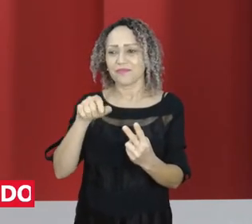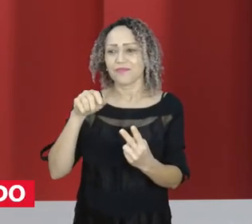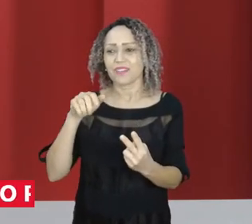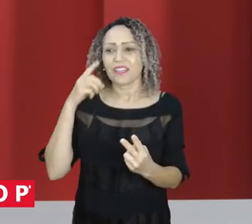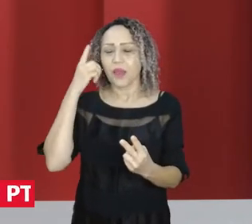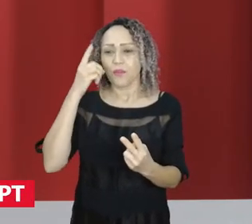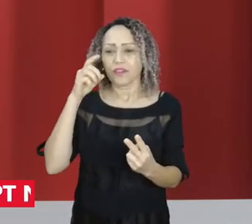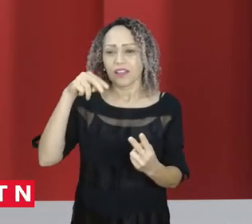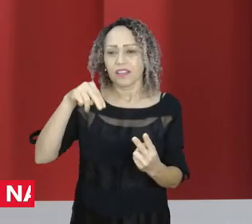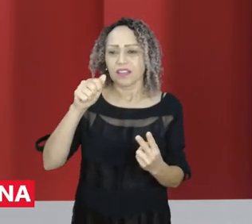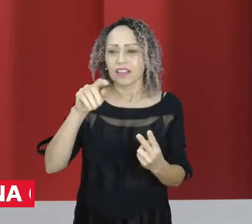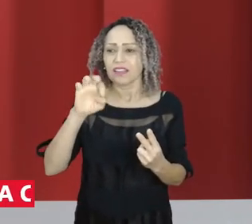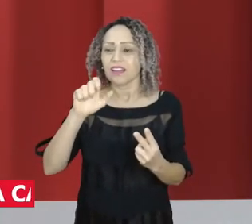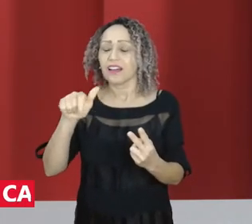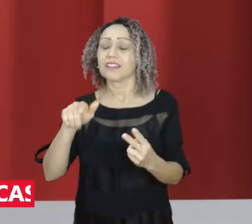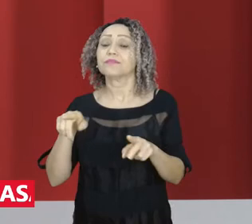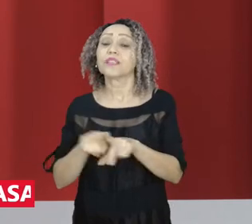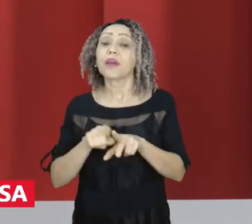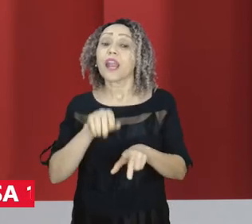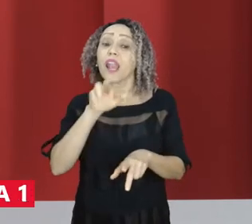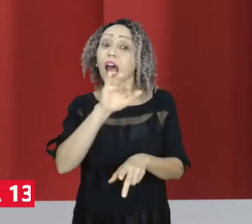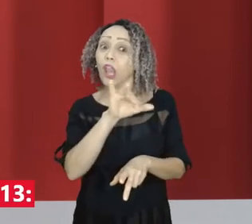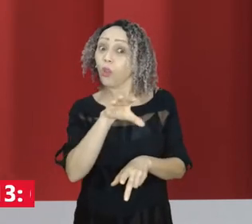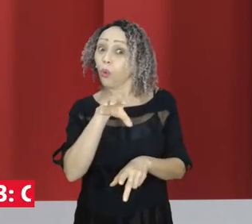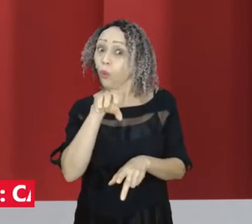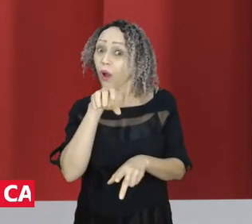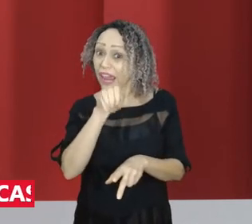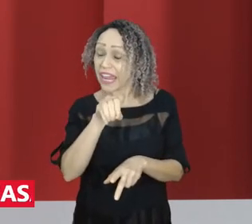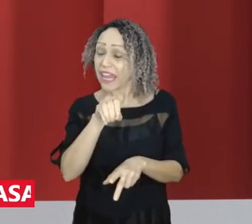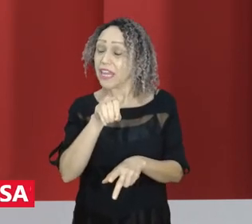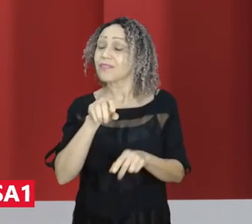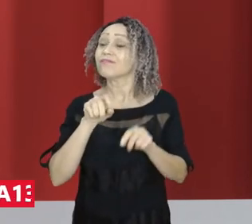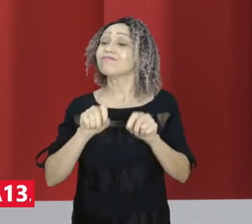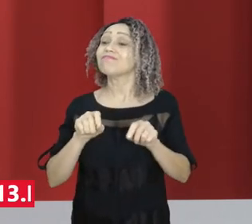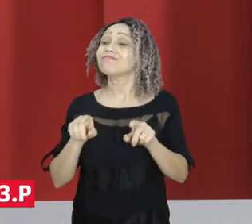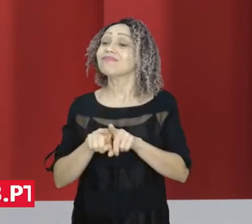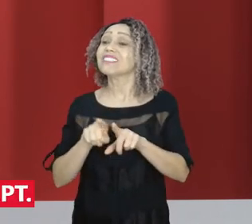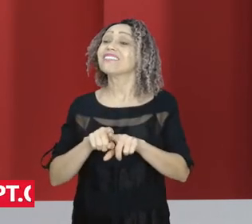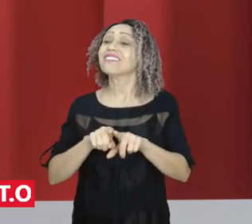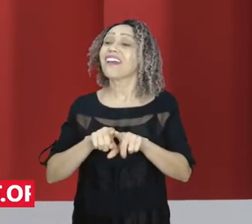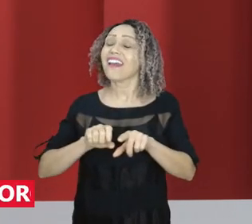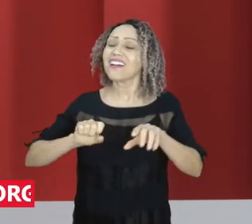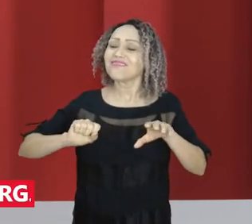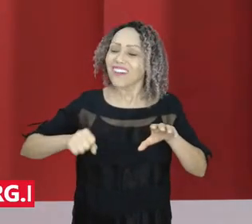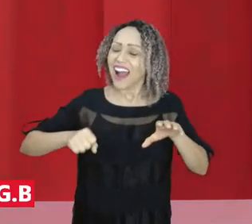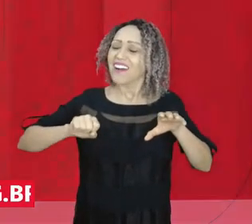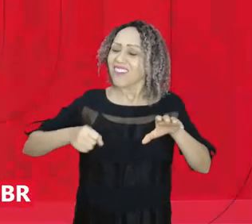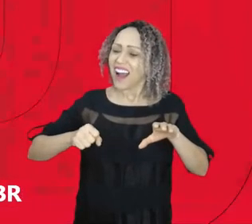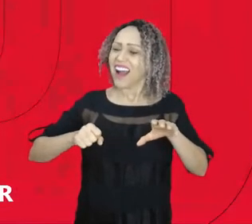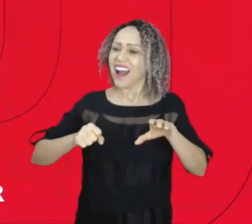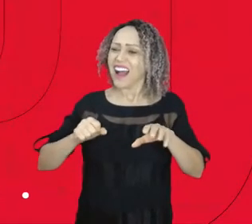passagem, panfletaço, adesivaço, pipaço e até motossiata, tudo pro Lula.